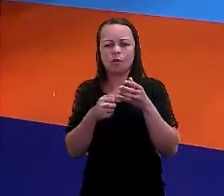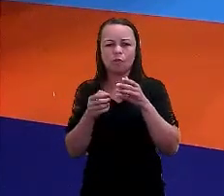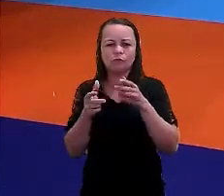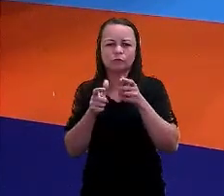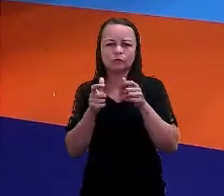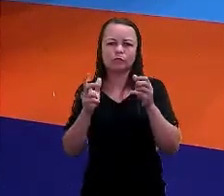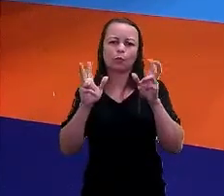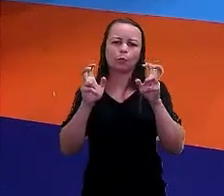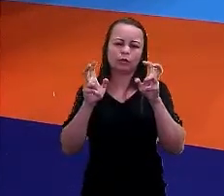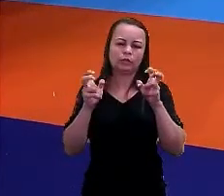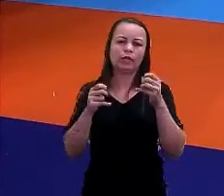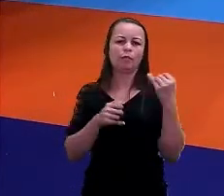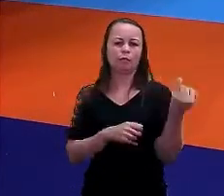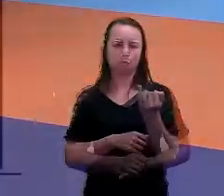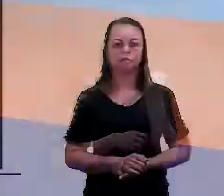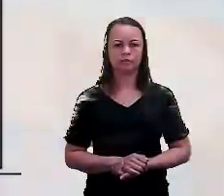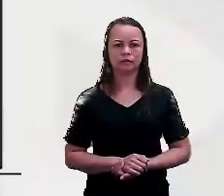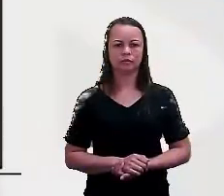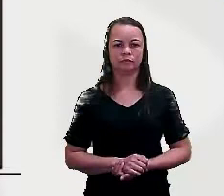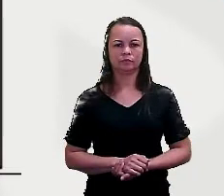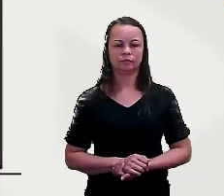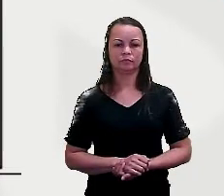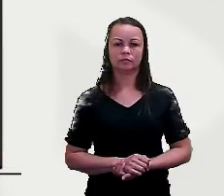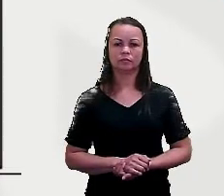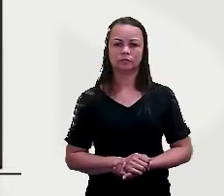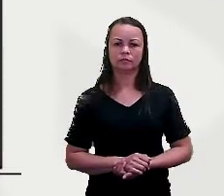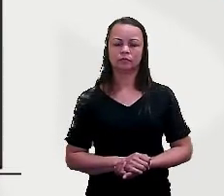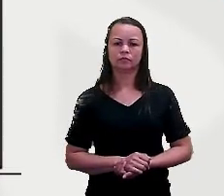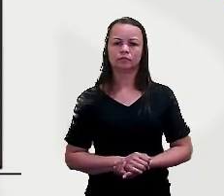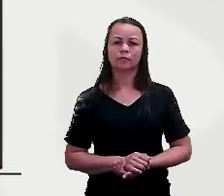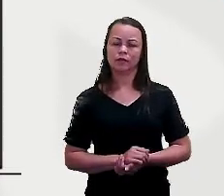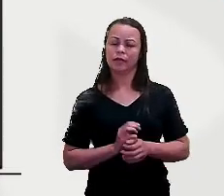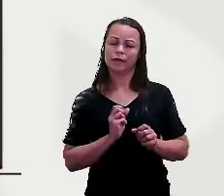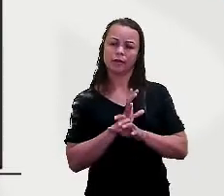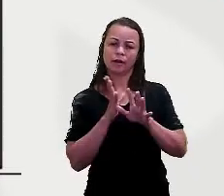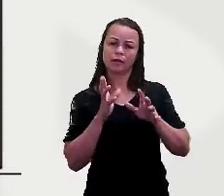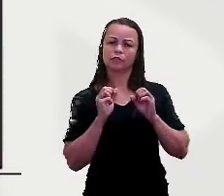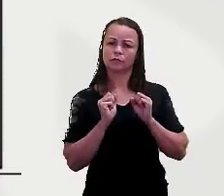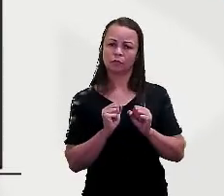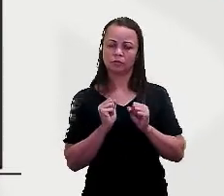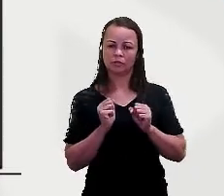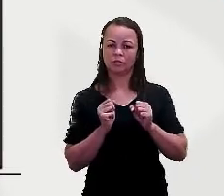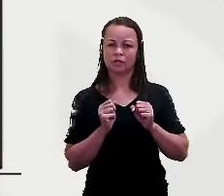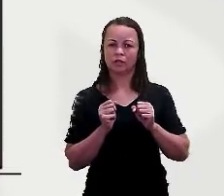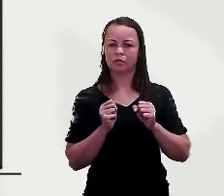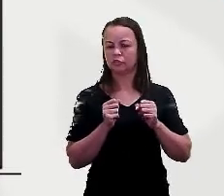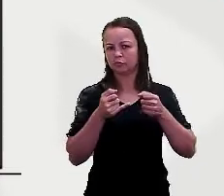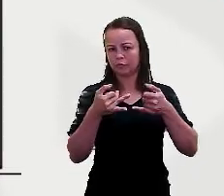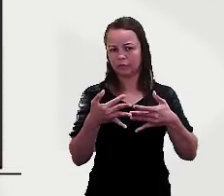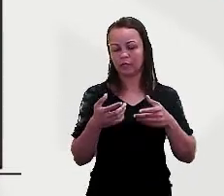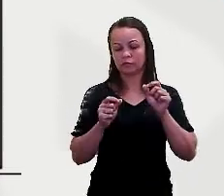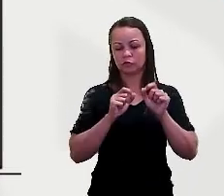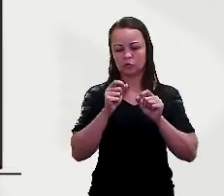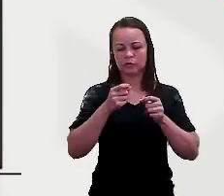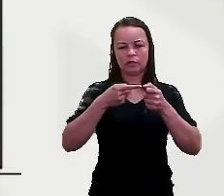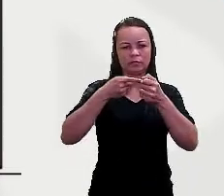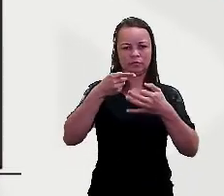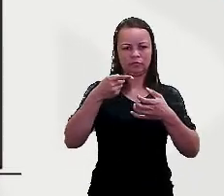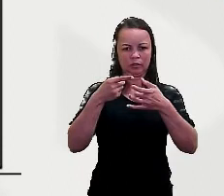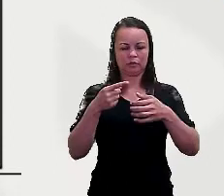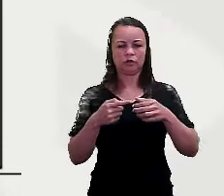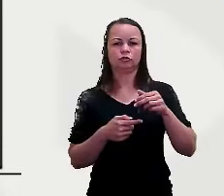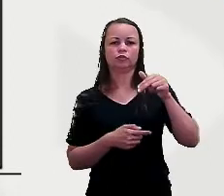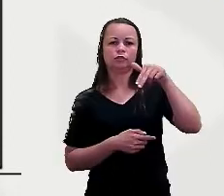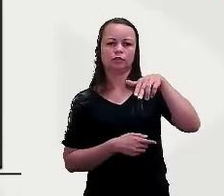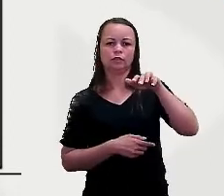mas muito mesmo, gente, muito fértil. E claro, a gente não podia deixar aqui de falar, gente, da classificação dos neurônios. Então, quando a